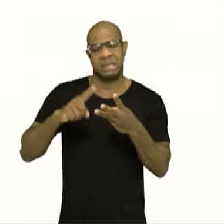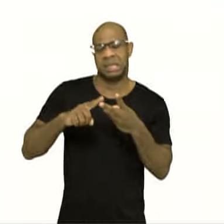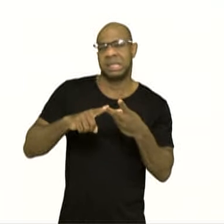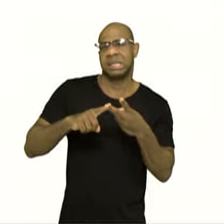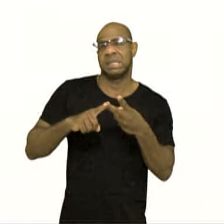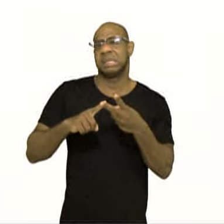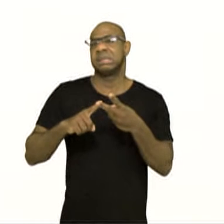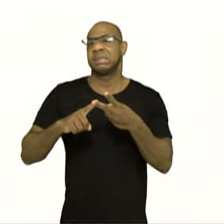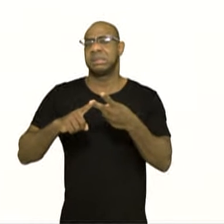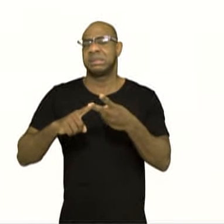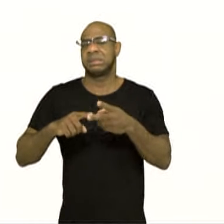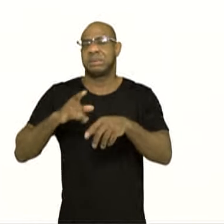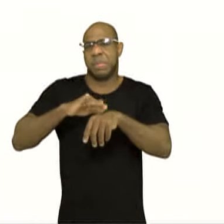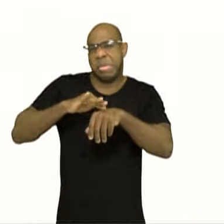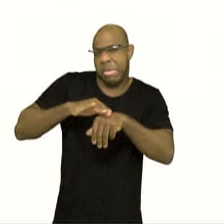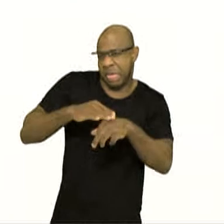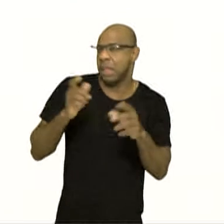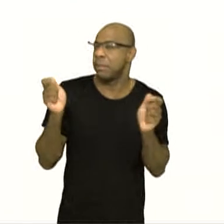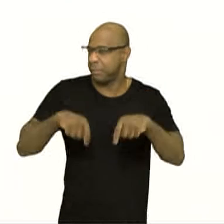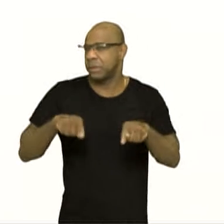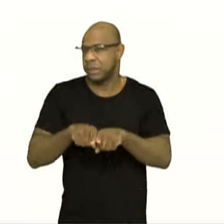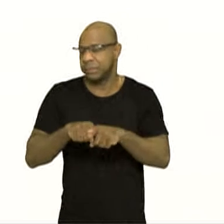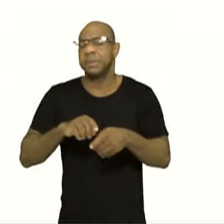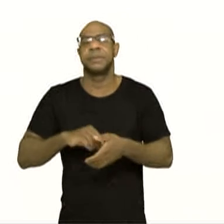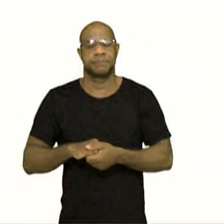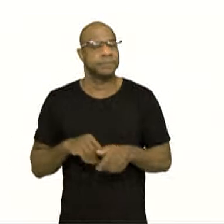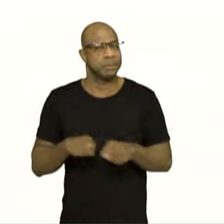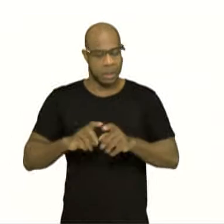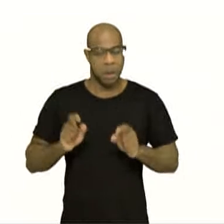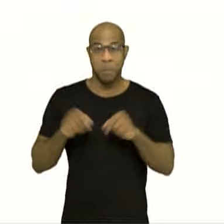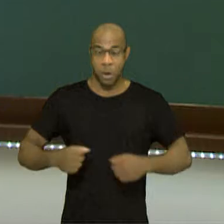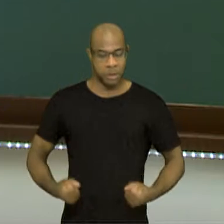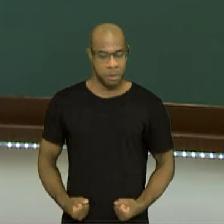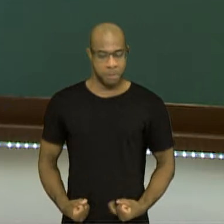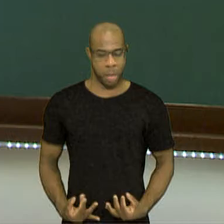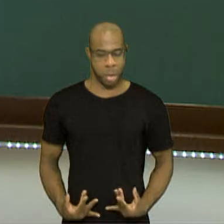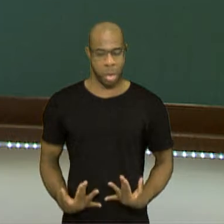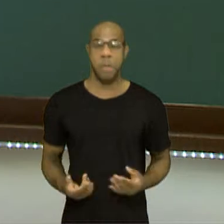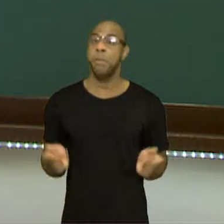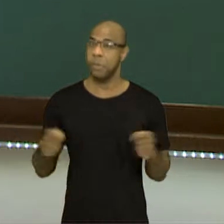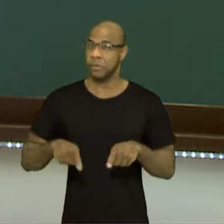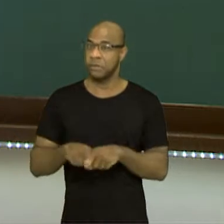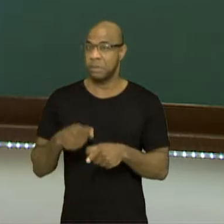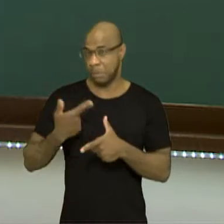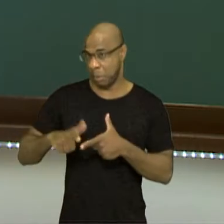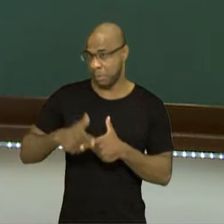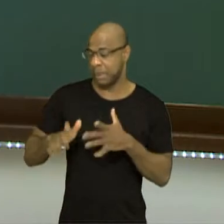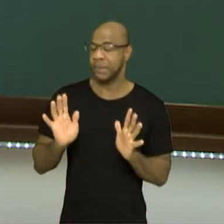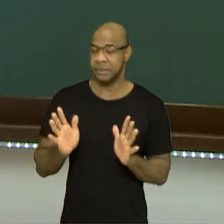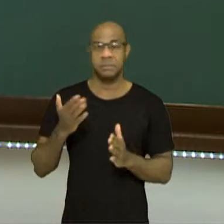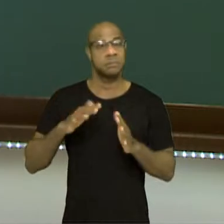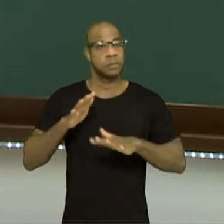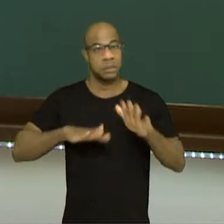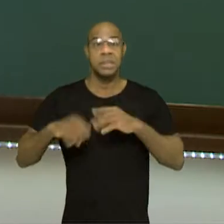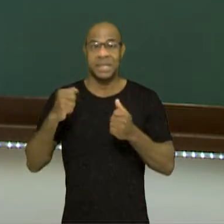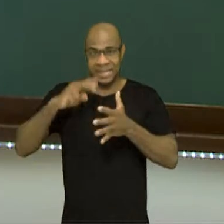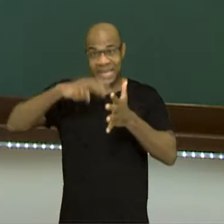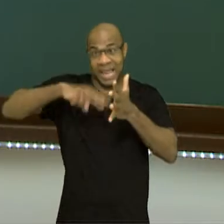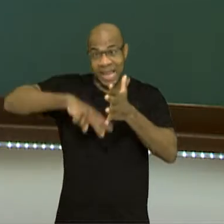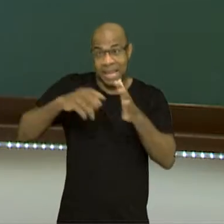no pênis e até em outras partes ali do sistema genital masculino. Então, se você quiser ler essa